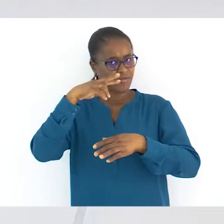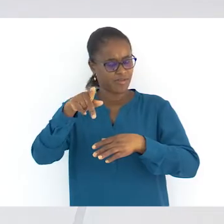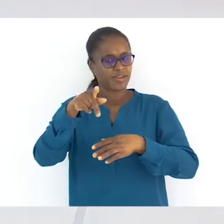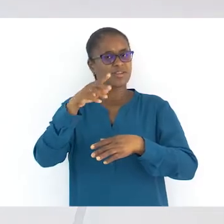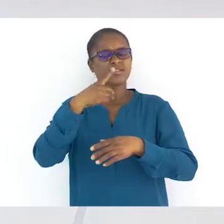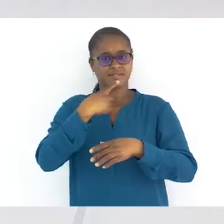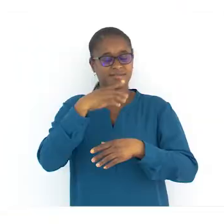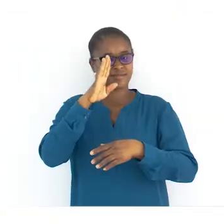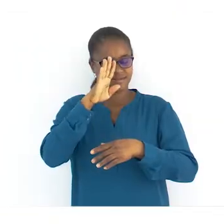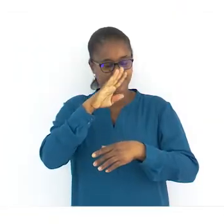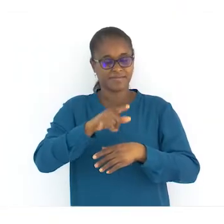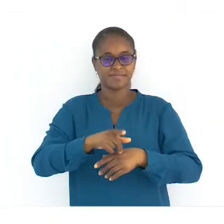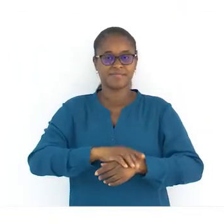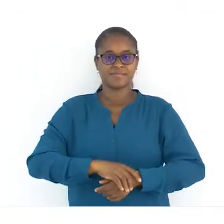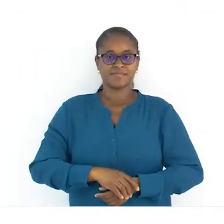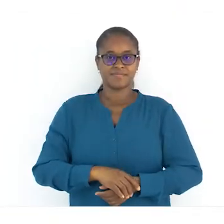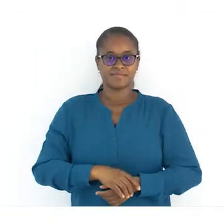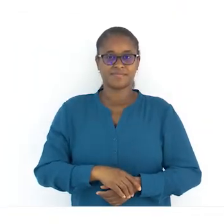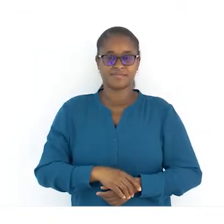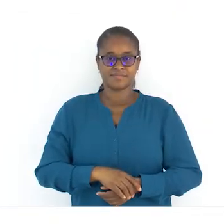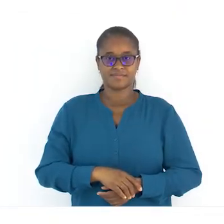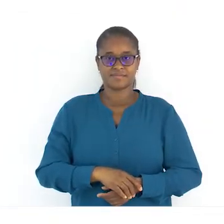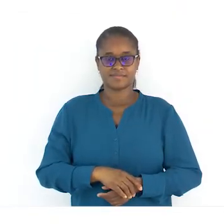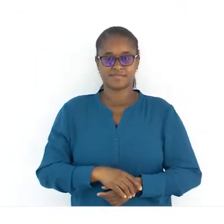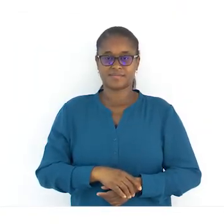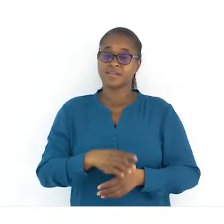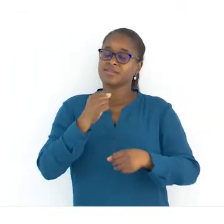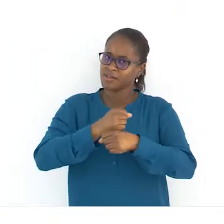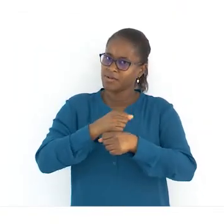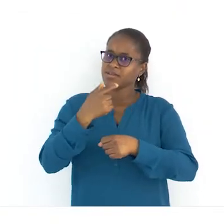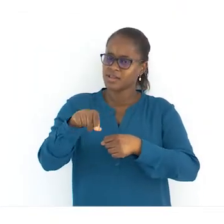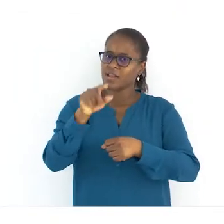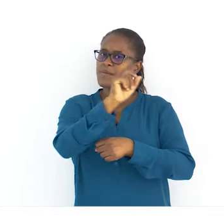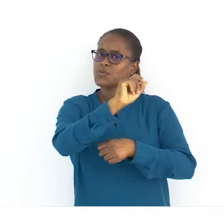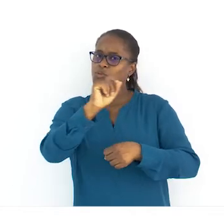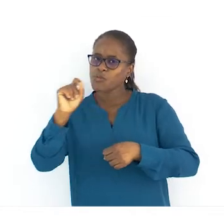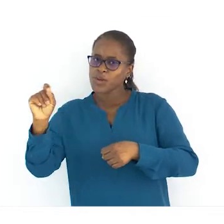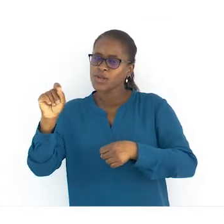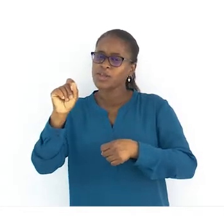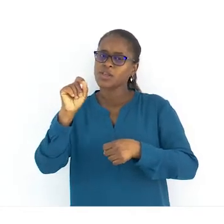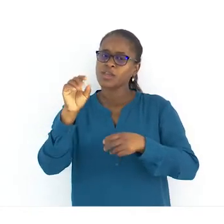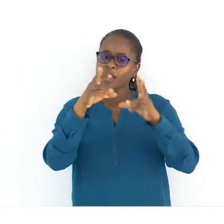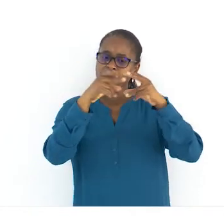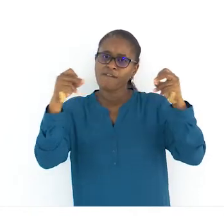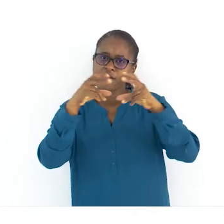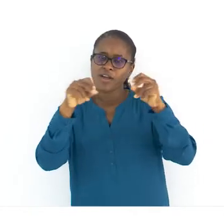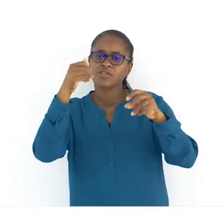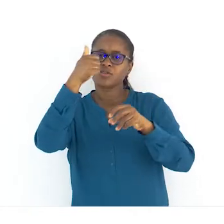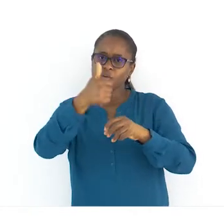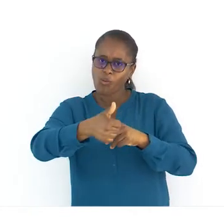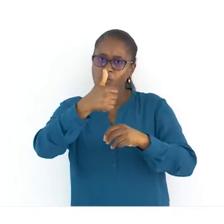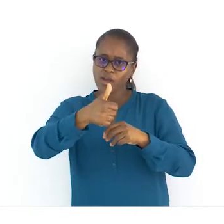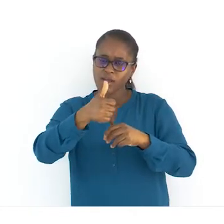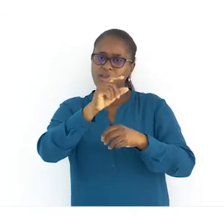capacidade. O exercício consiste em sublinhar a opção correta que completa a frase que se